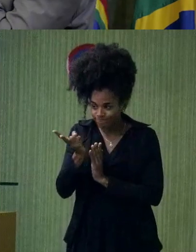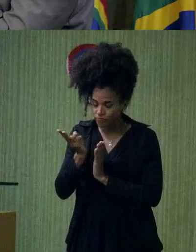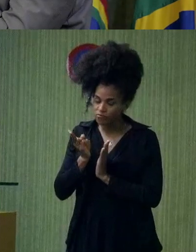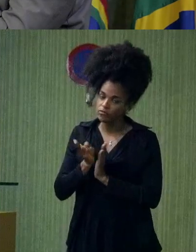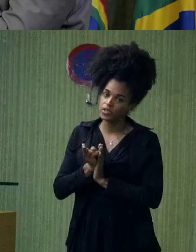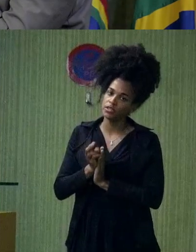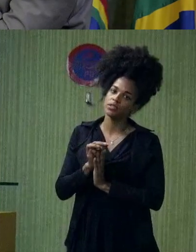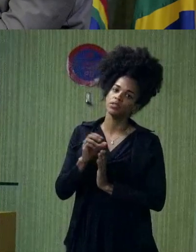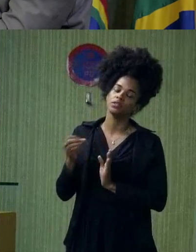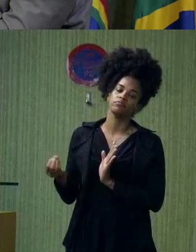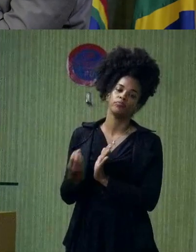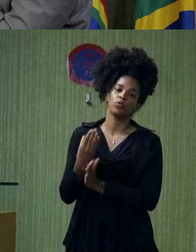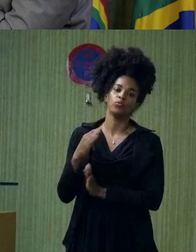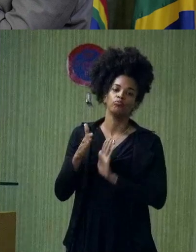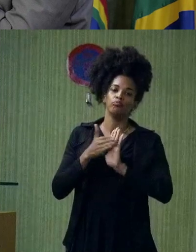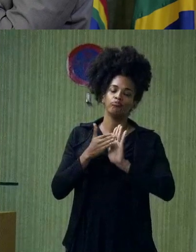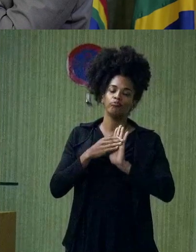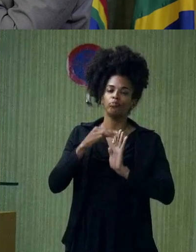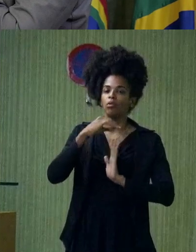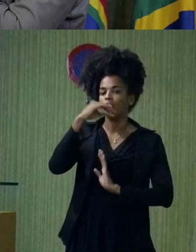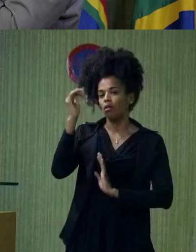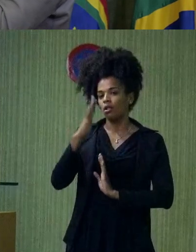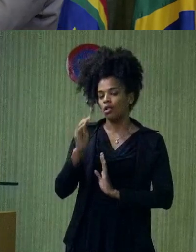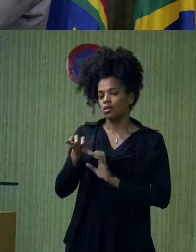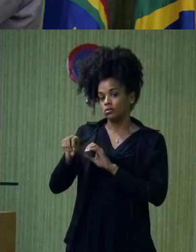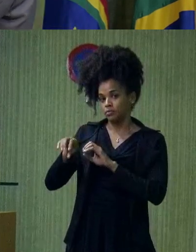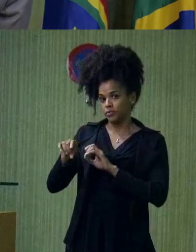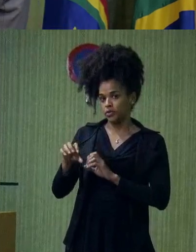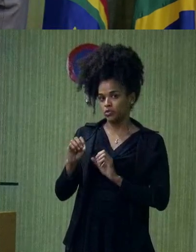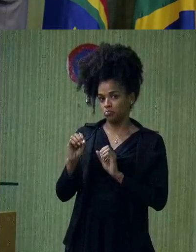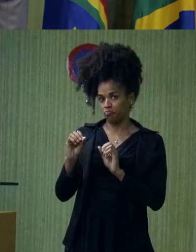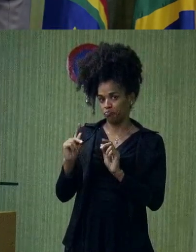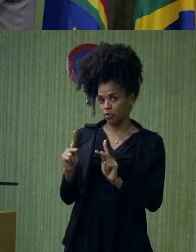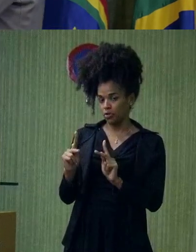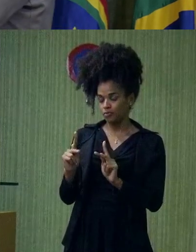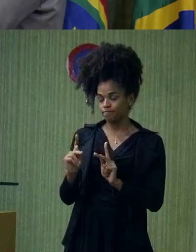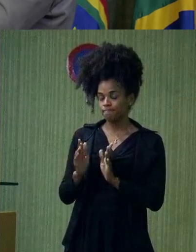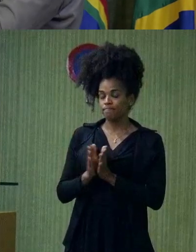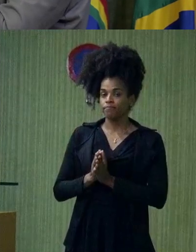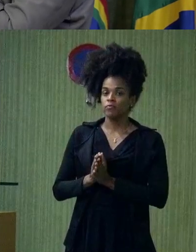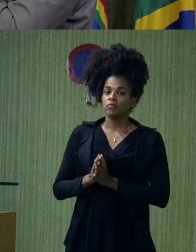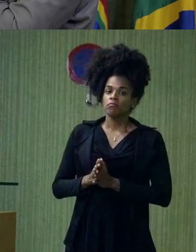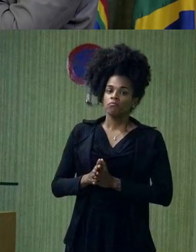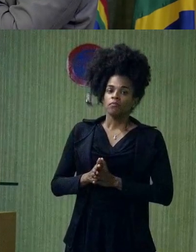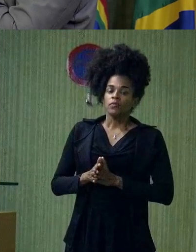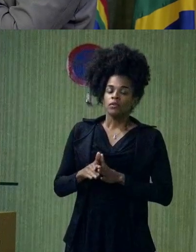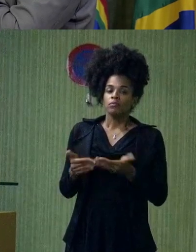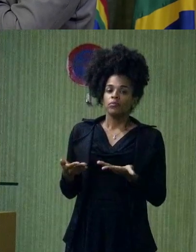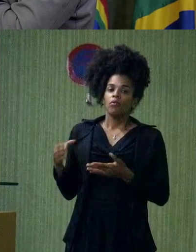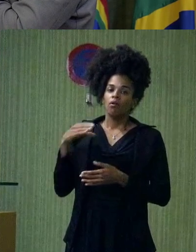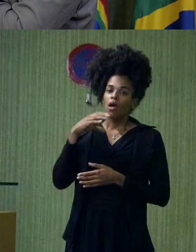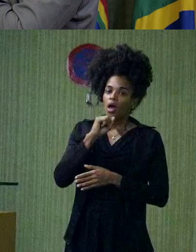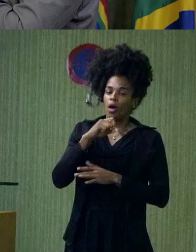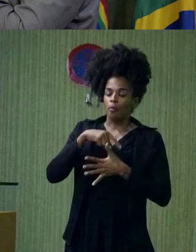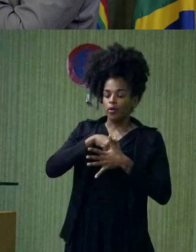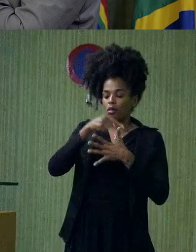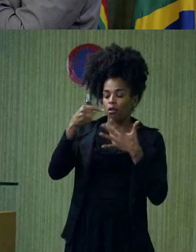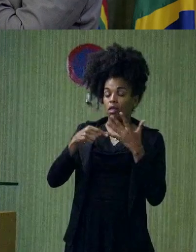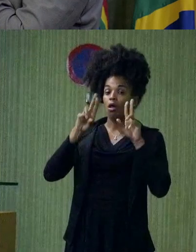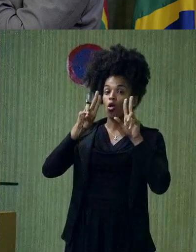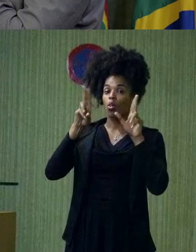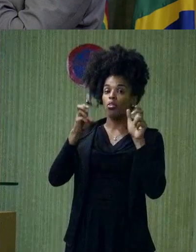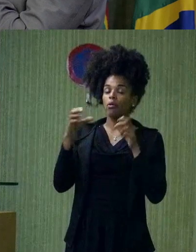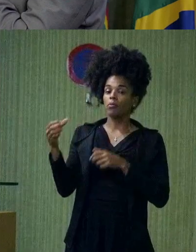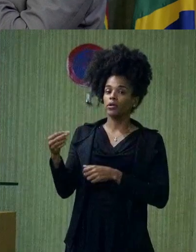pne tá então rapidamente aqui as temáticas principais do novo pne né só fazendo um